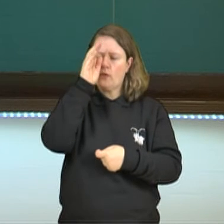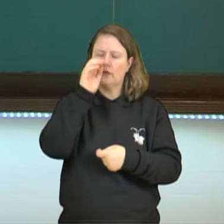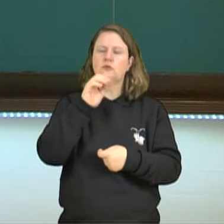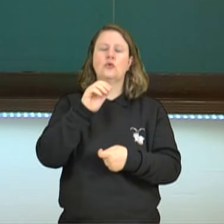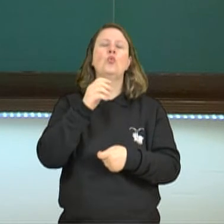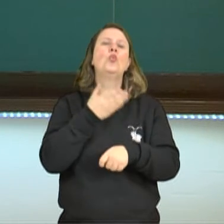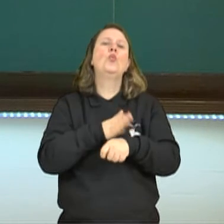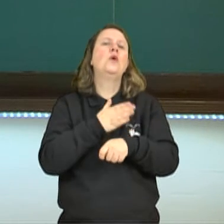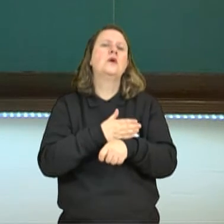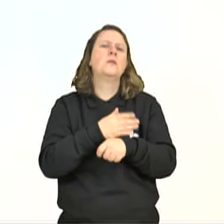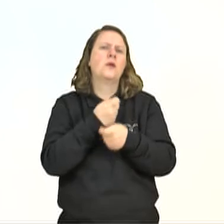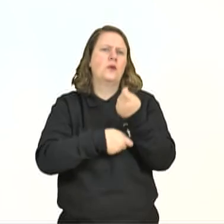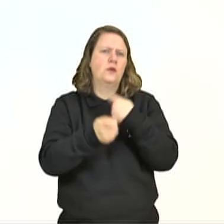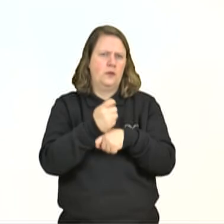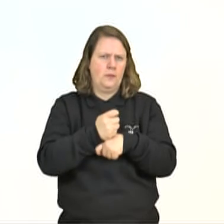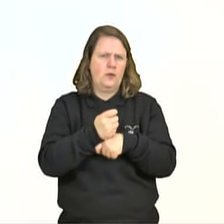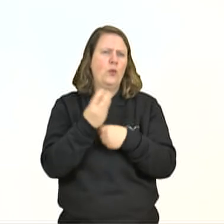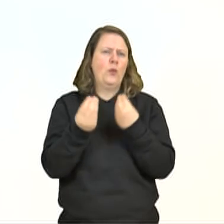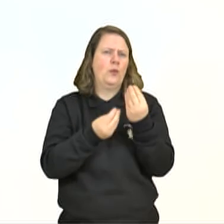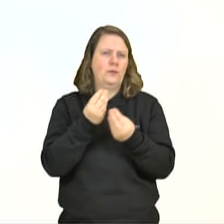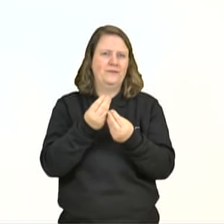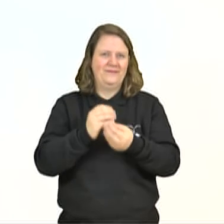da época do feudalismo?